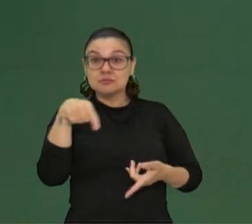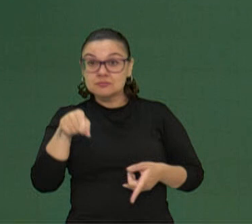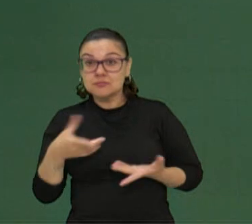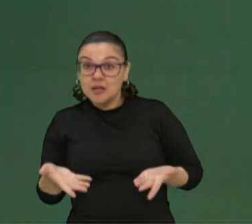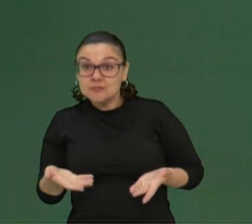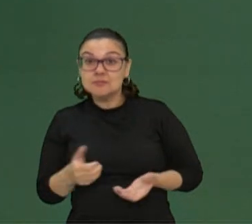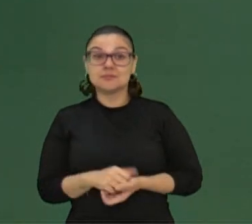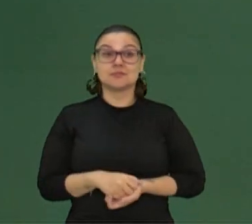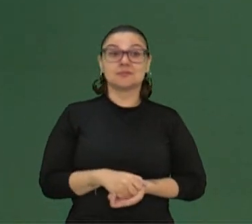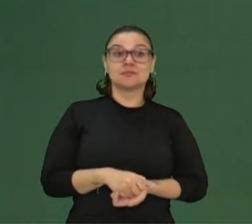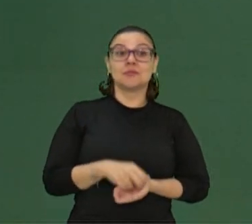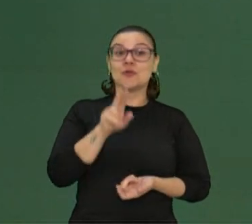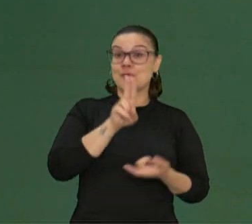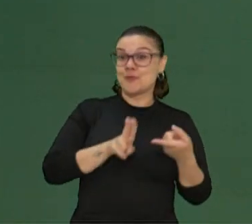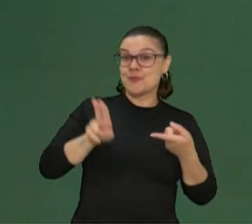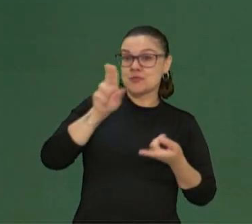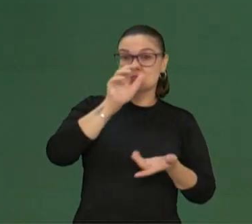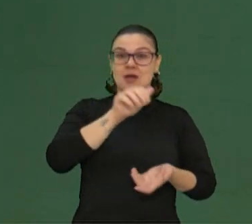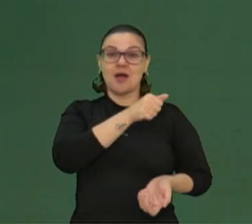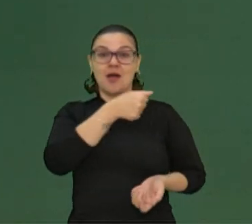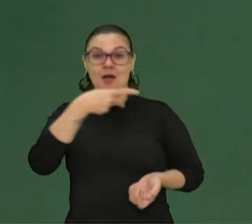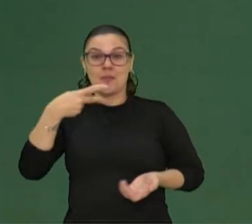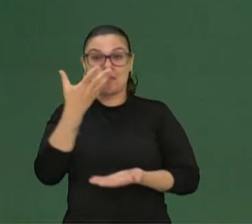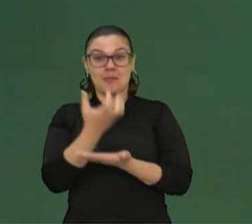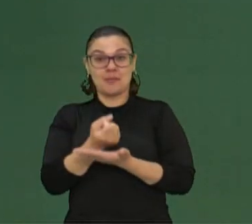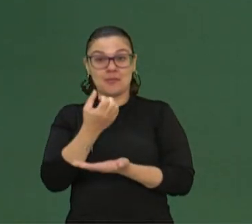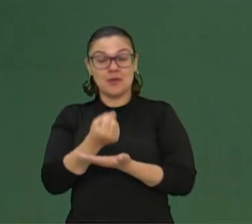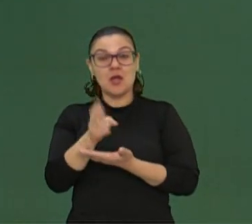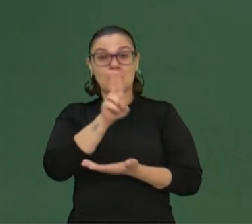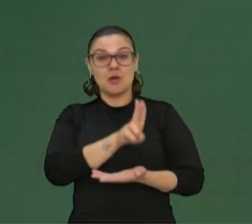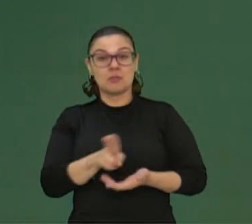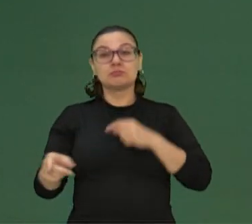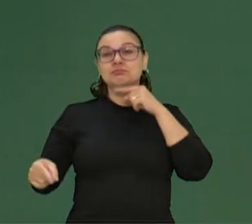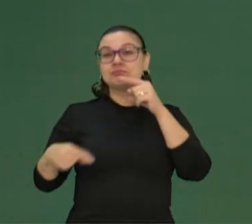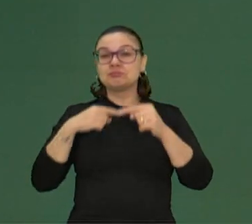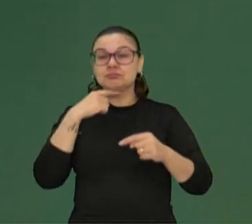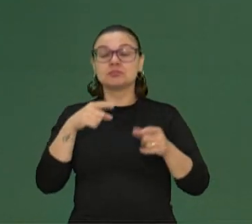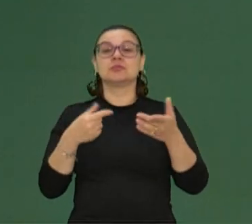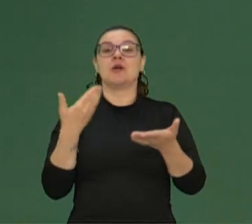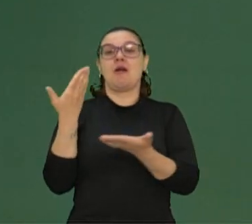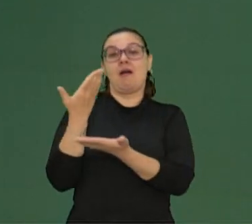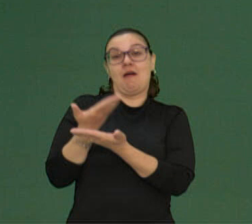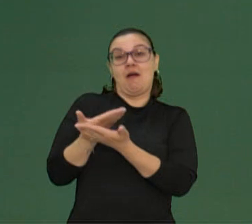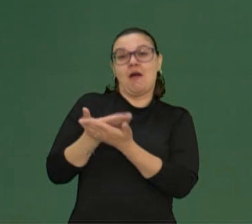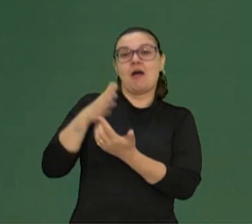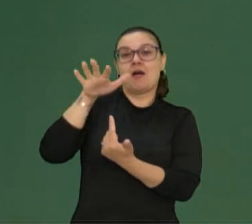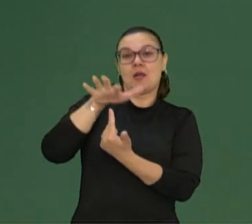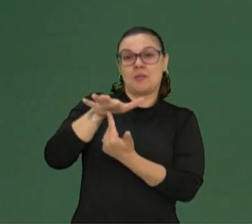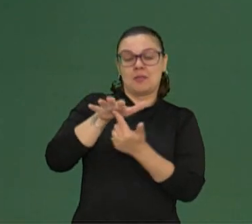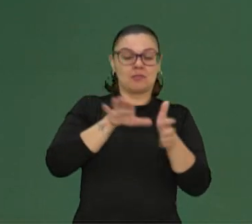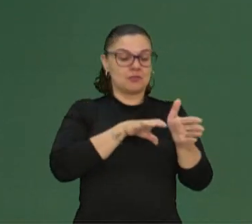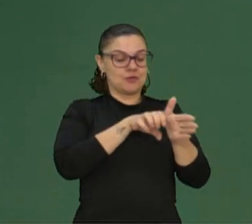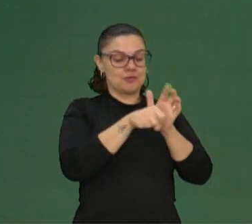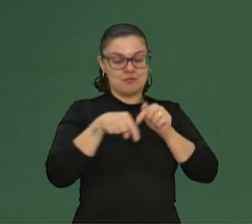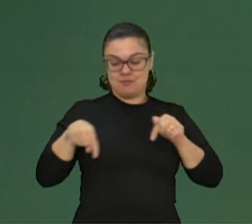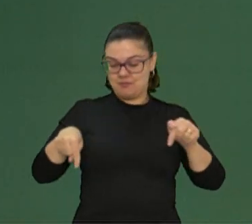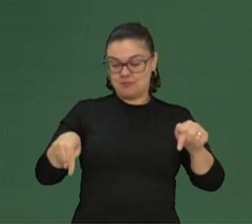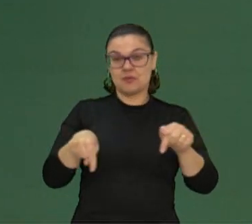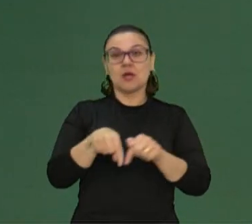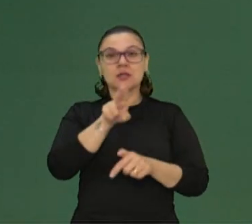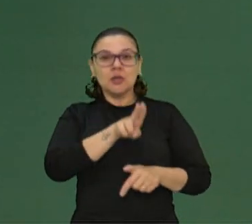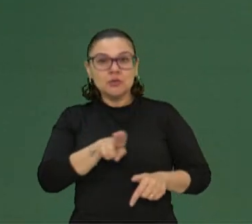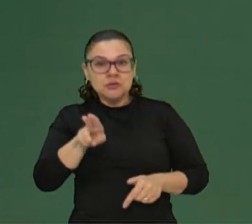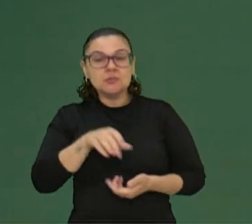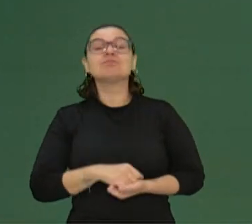aí? Utilizar os aplicativos e demais meios para tirar dúvidas. Aulas Paraná. O Google Classroom está